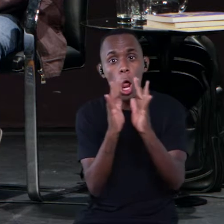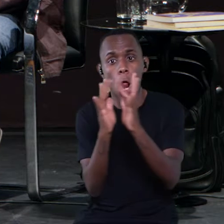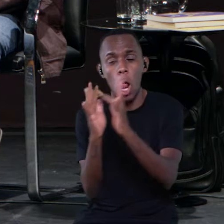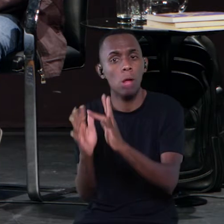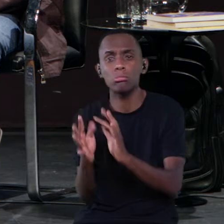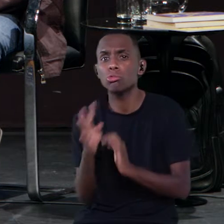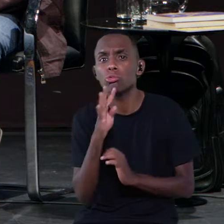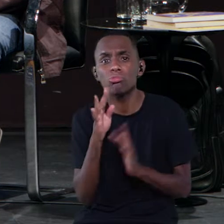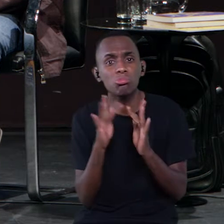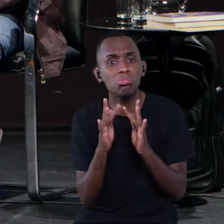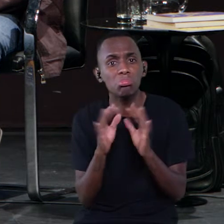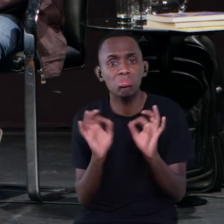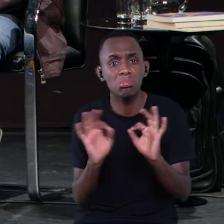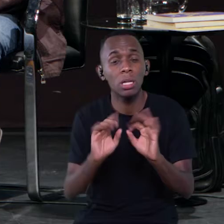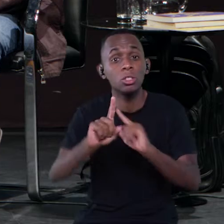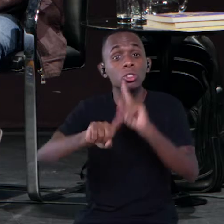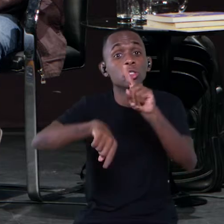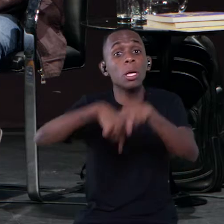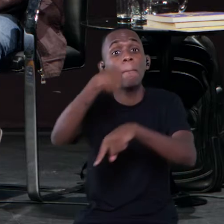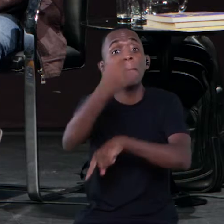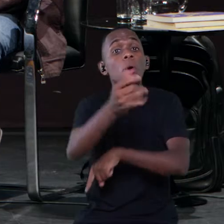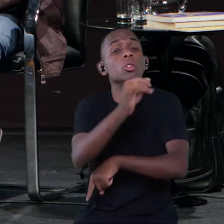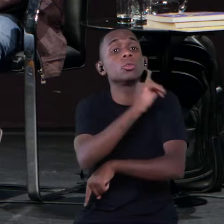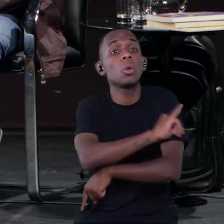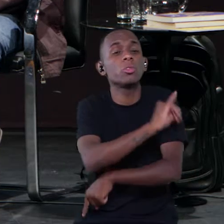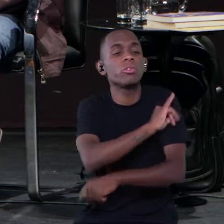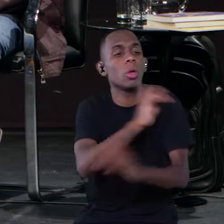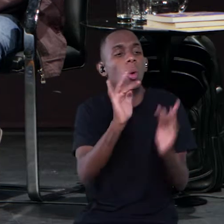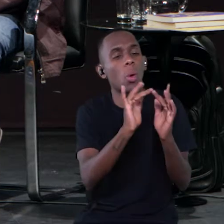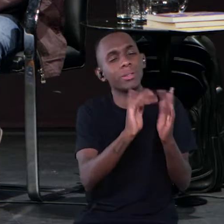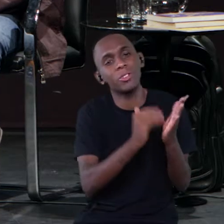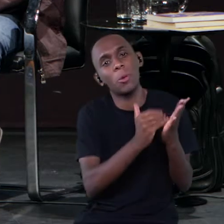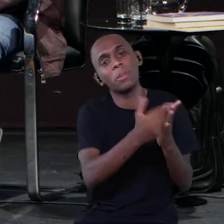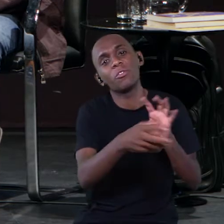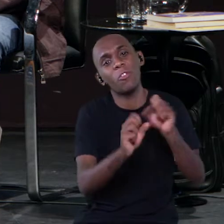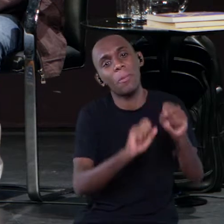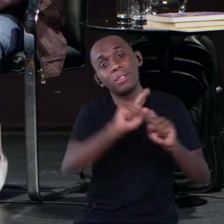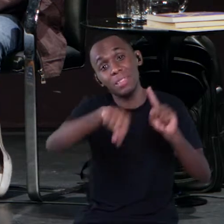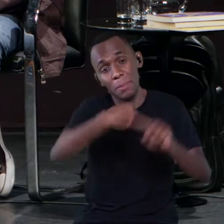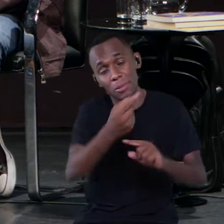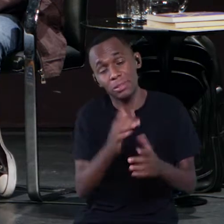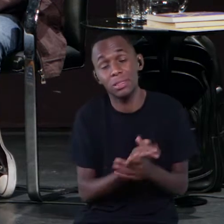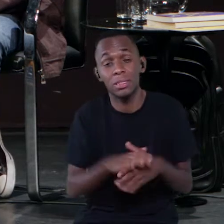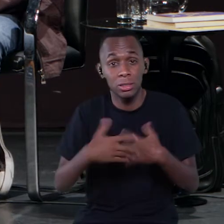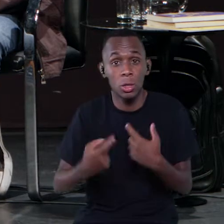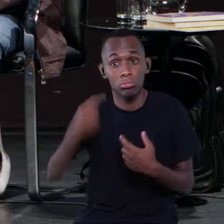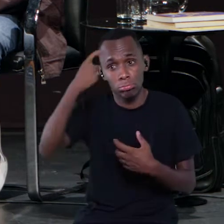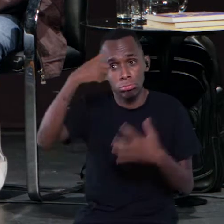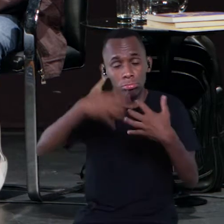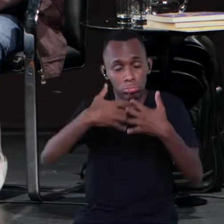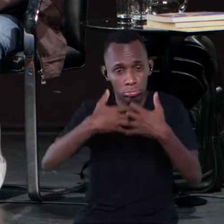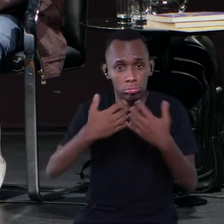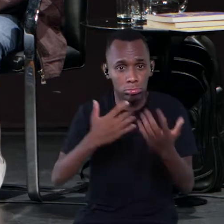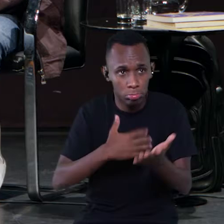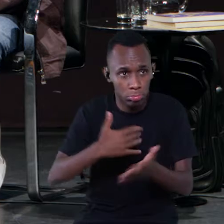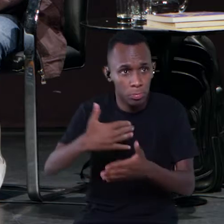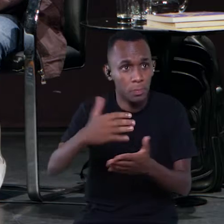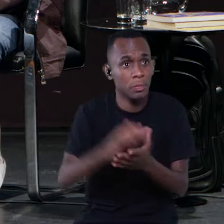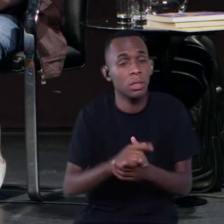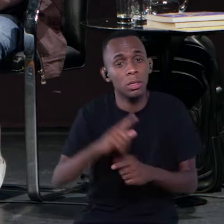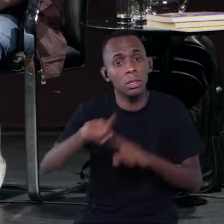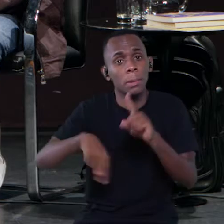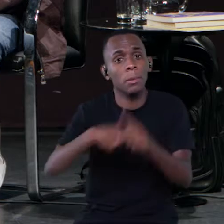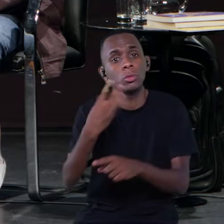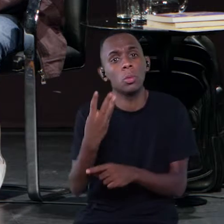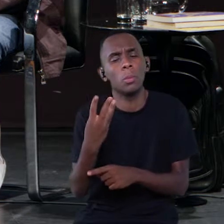não se conheceram. Eles foram se conhecer no Rio de Janeiro, engraçado isso, né? Enfim, e formaram a mentalidade. Depois, em 45, surgiu uma